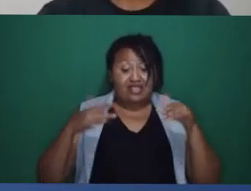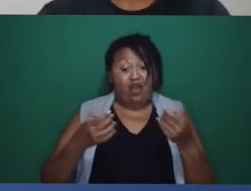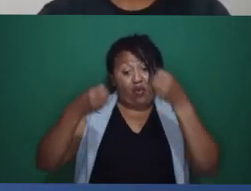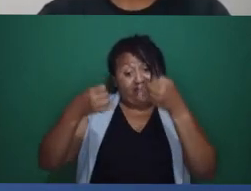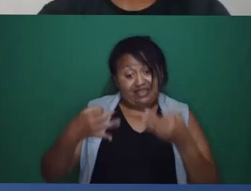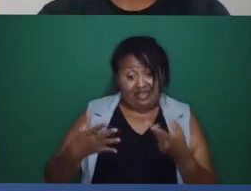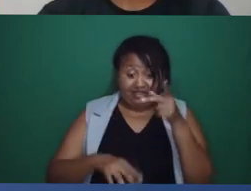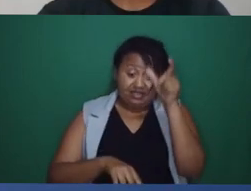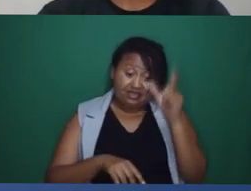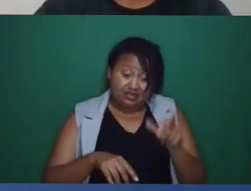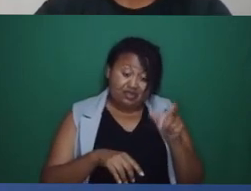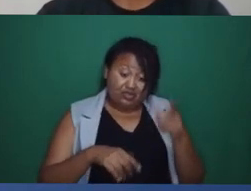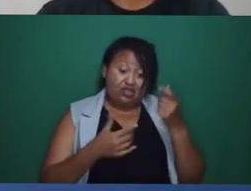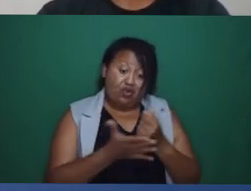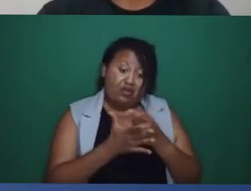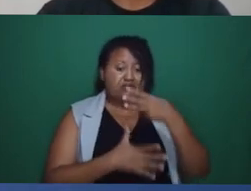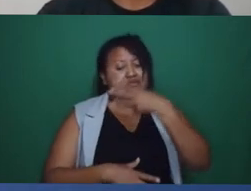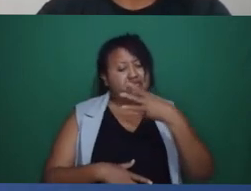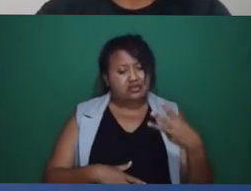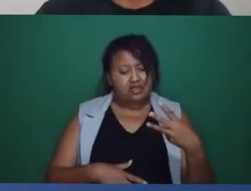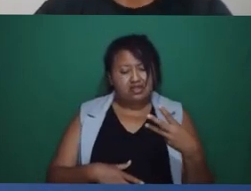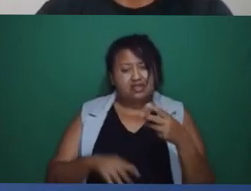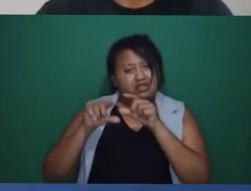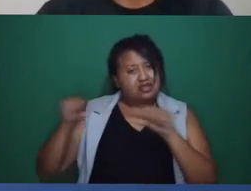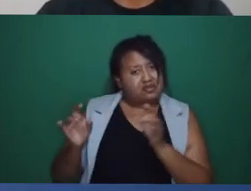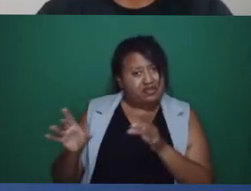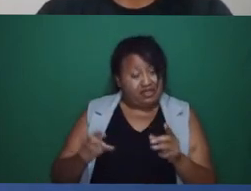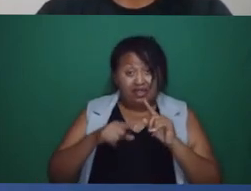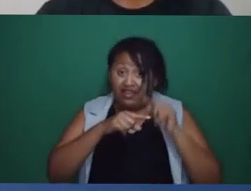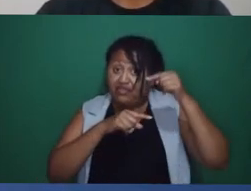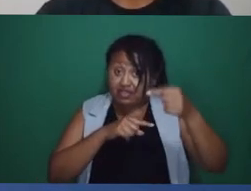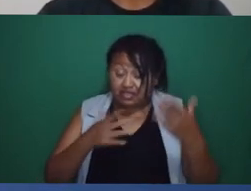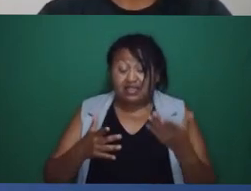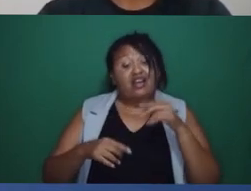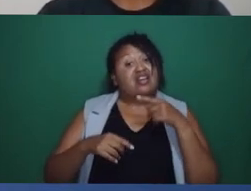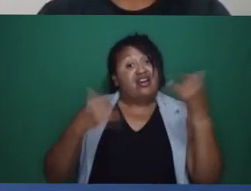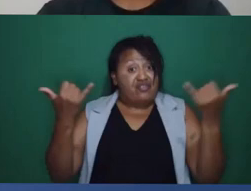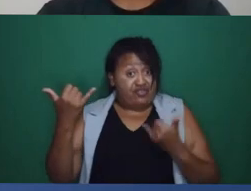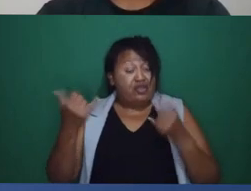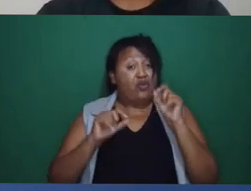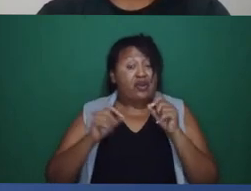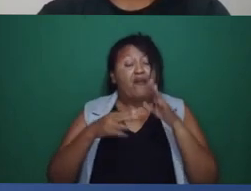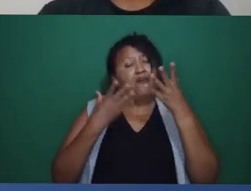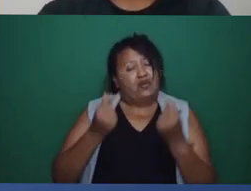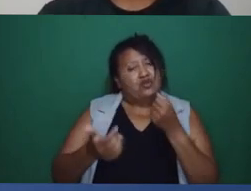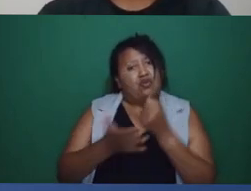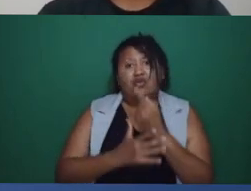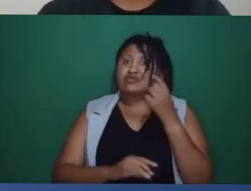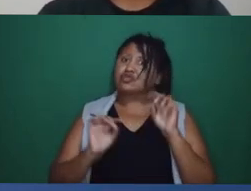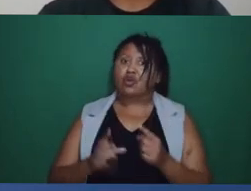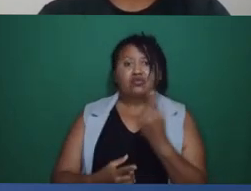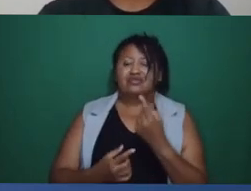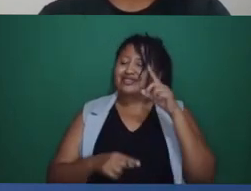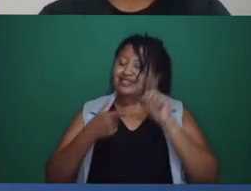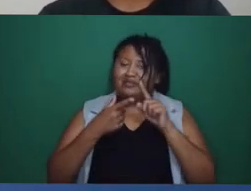de pessoas que compraram três bilhetes mais à frente ele diz e muitas compraram apenas um ele